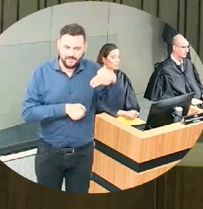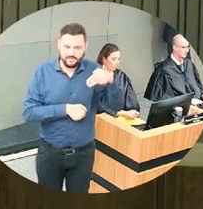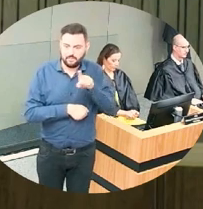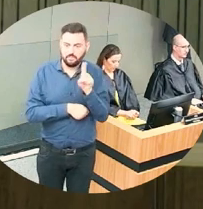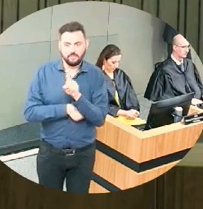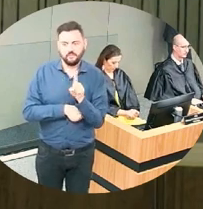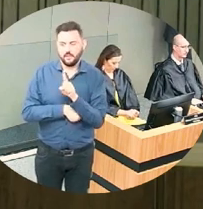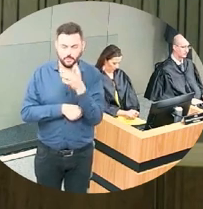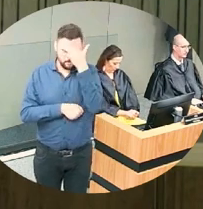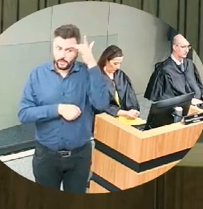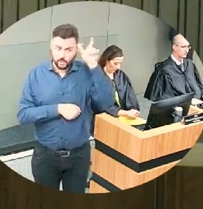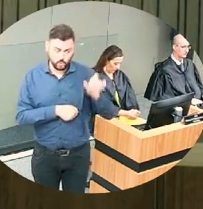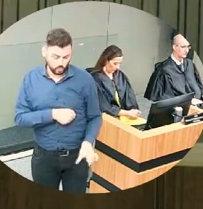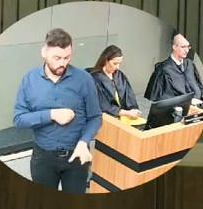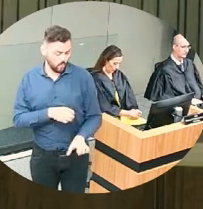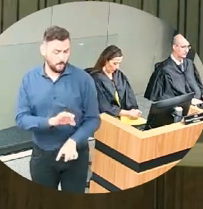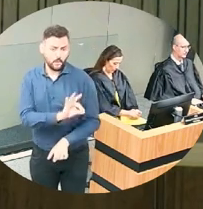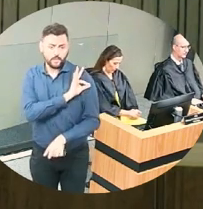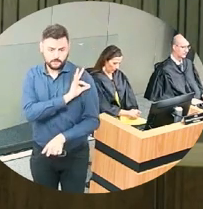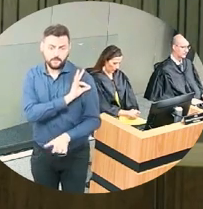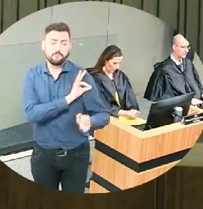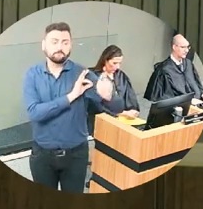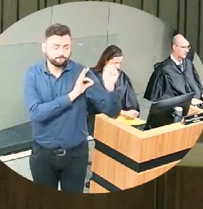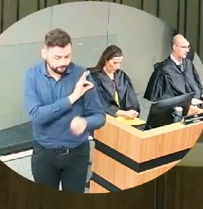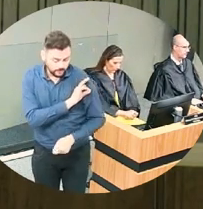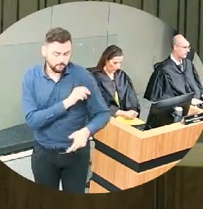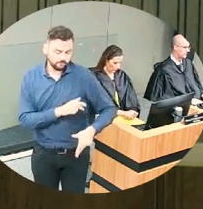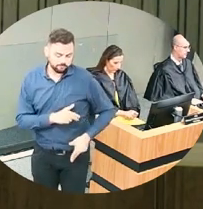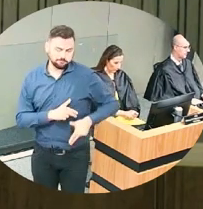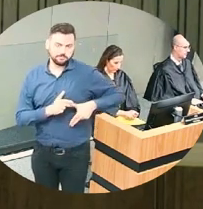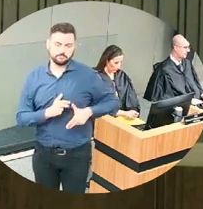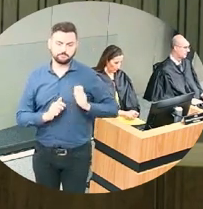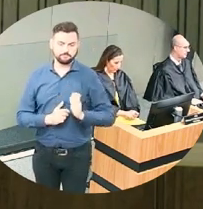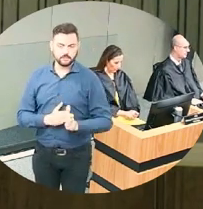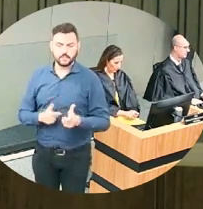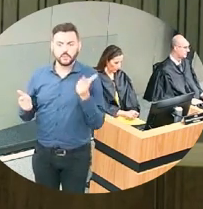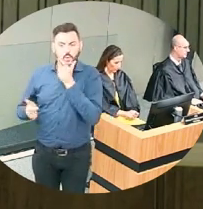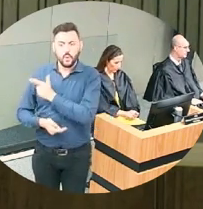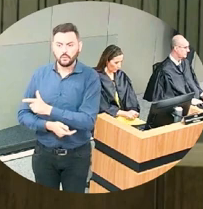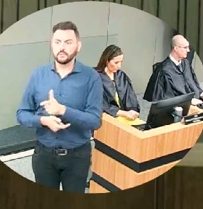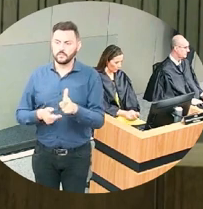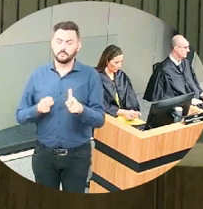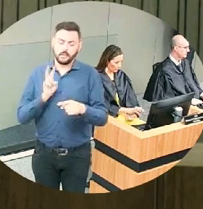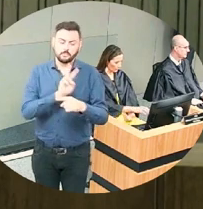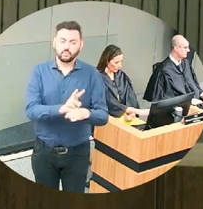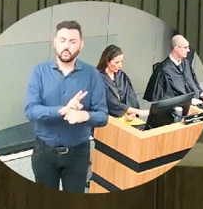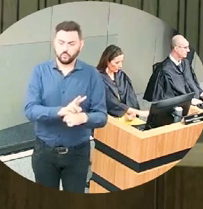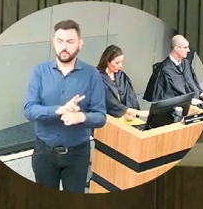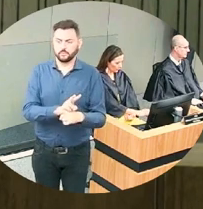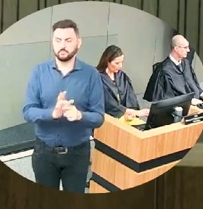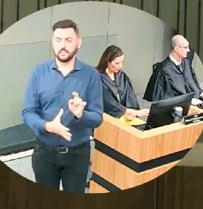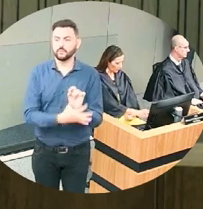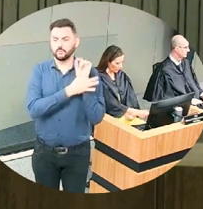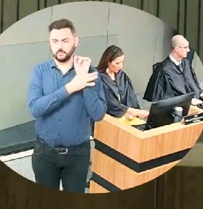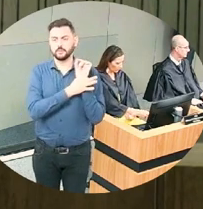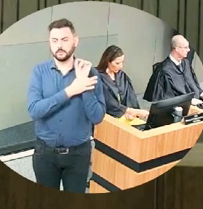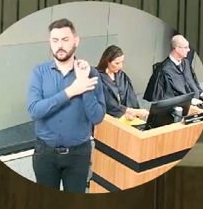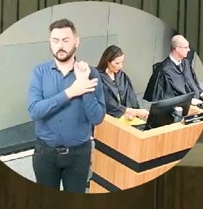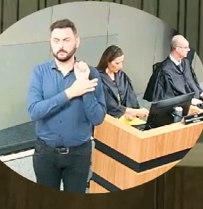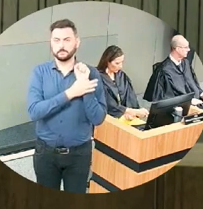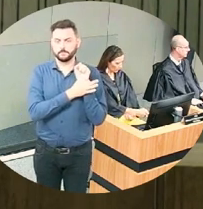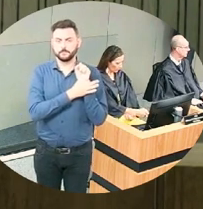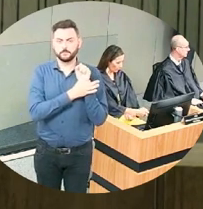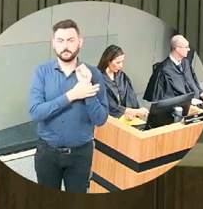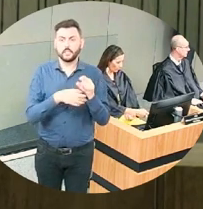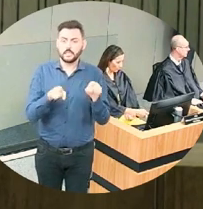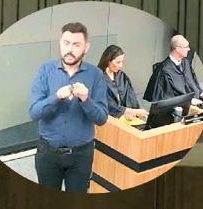policiais especializados equipados armados para realizar essa atividade né e também